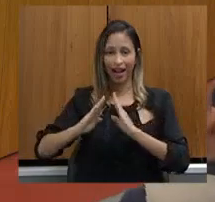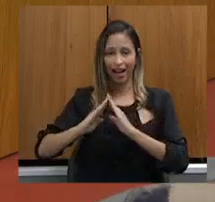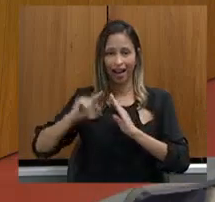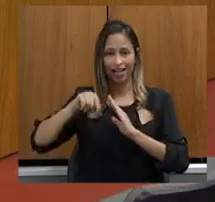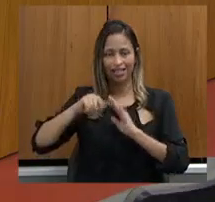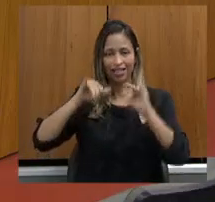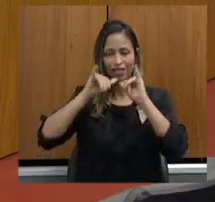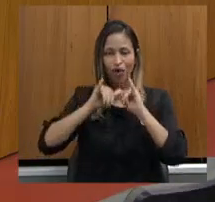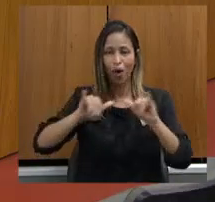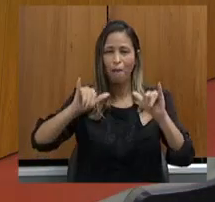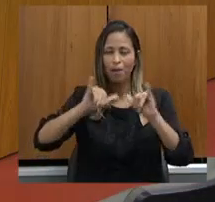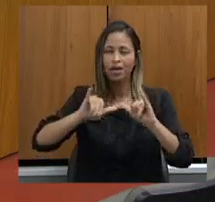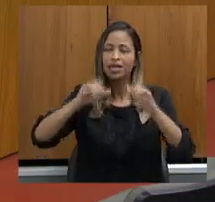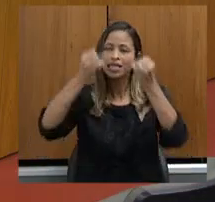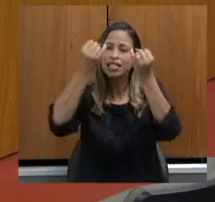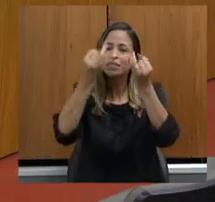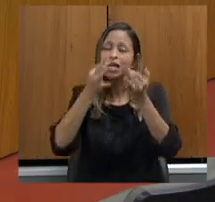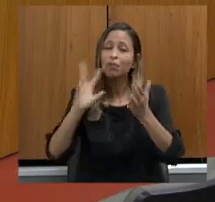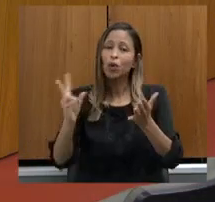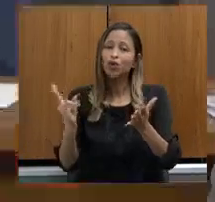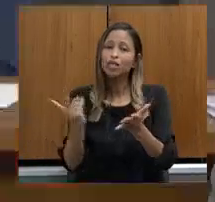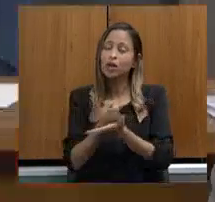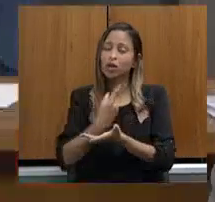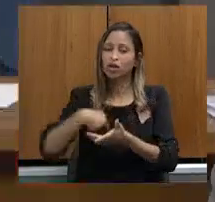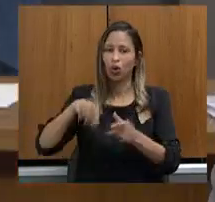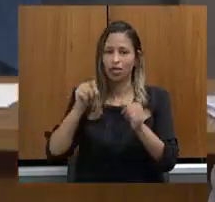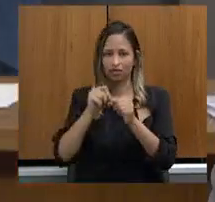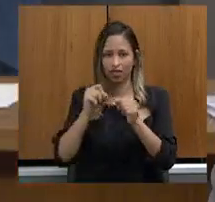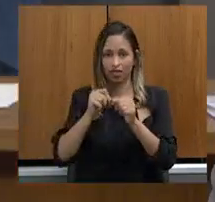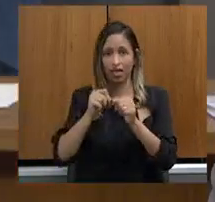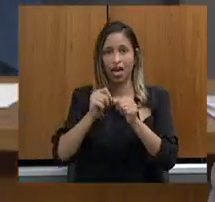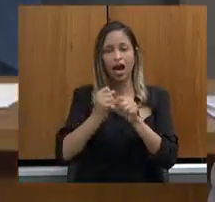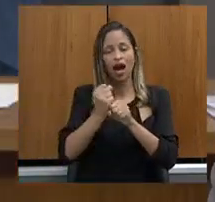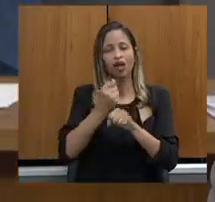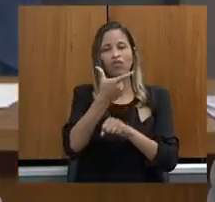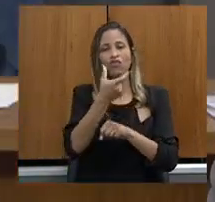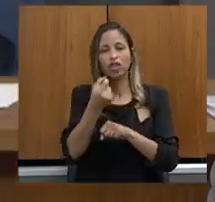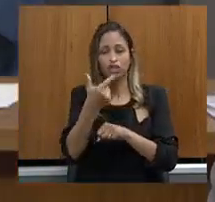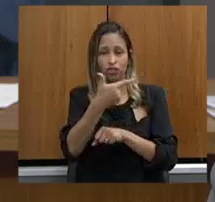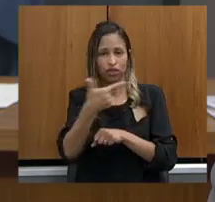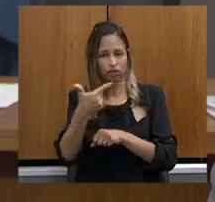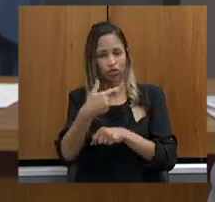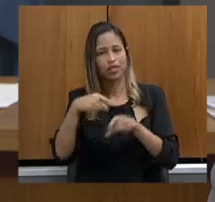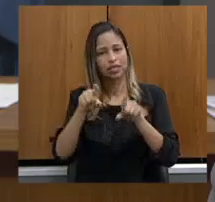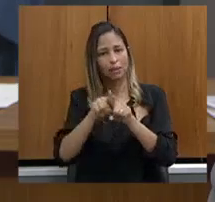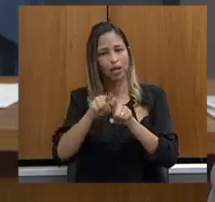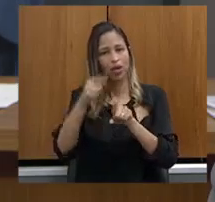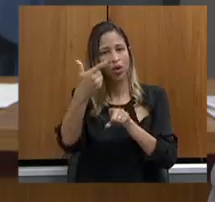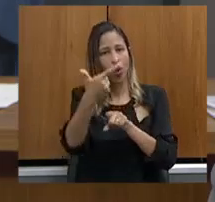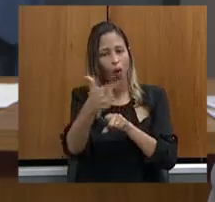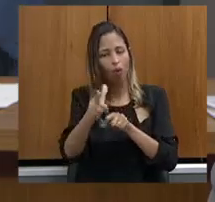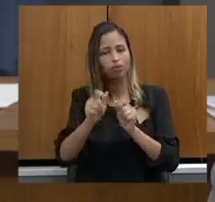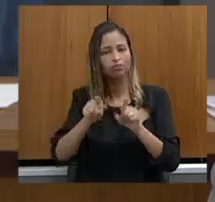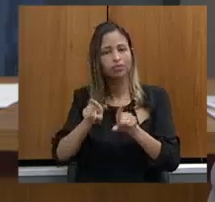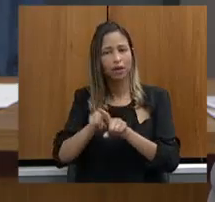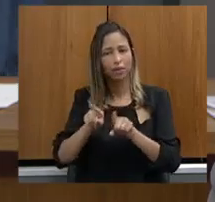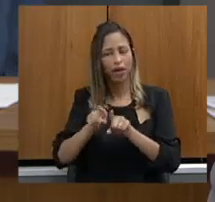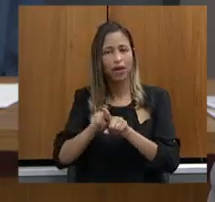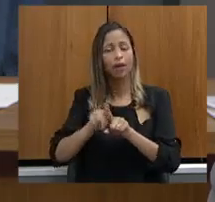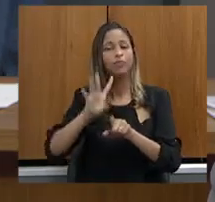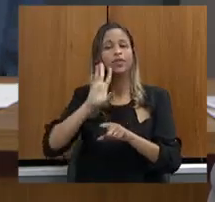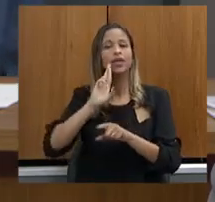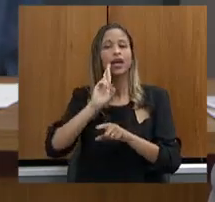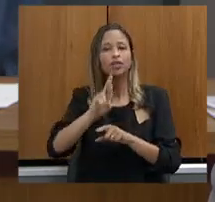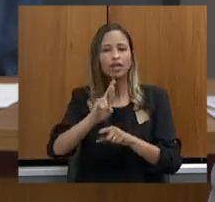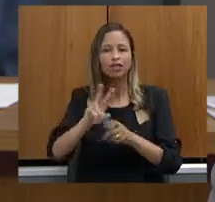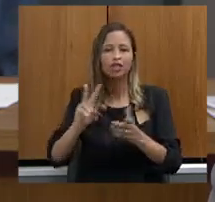trazer um pouco das ações que realizamos não só nesse ano de 2022 mas um consolidado dos resultados